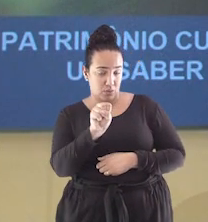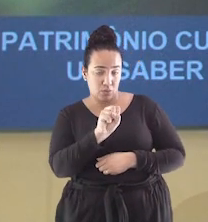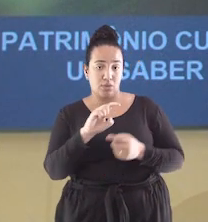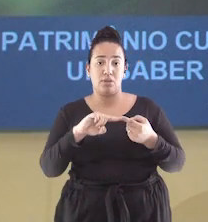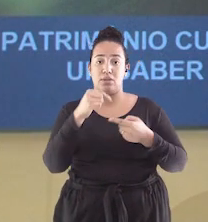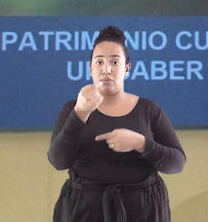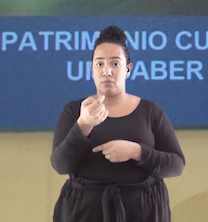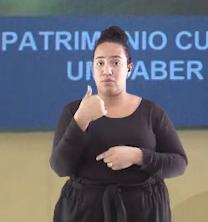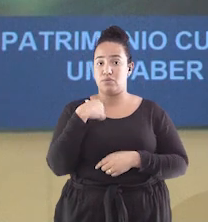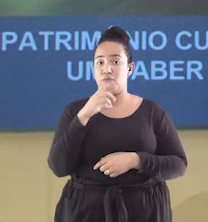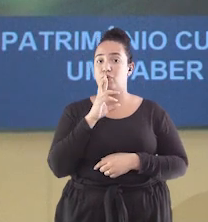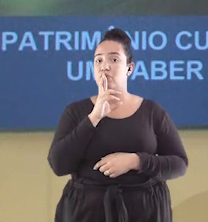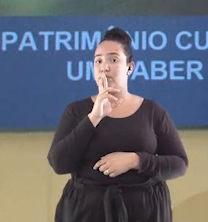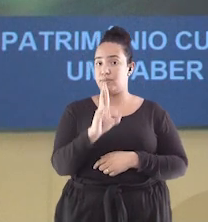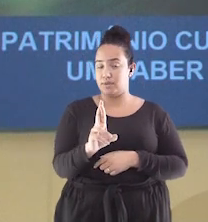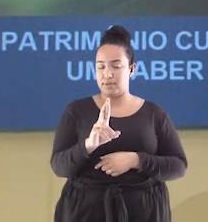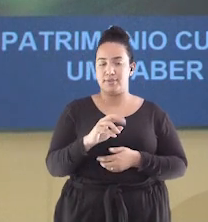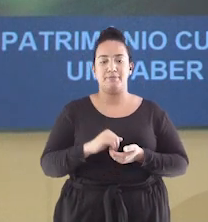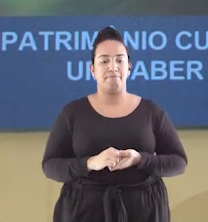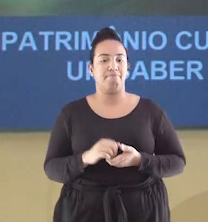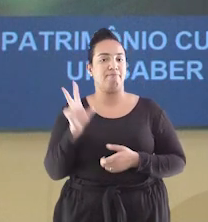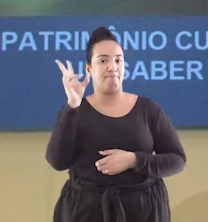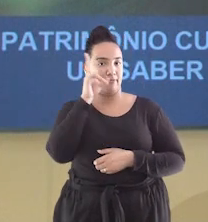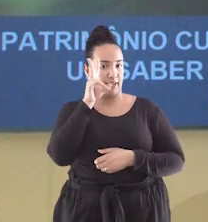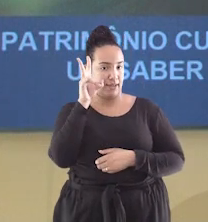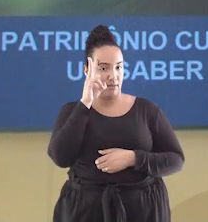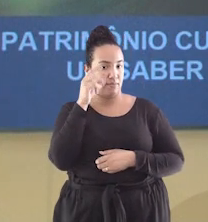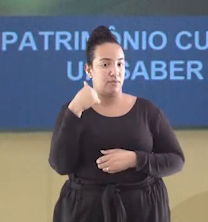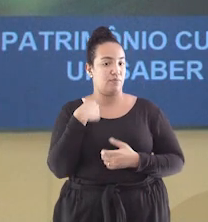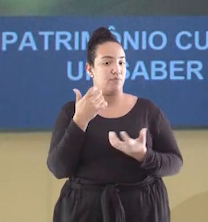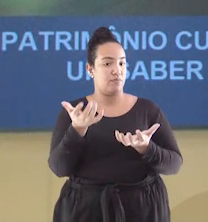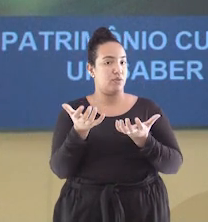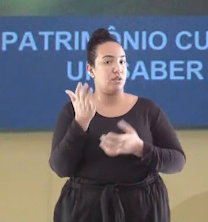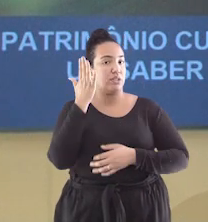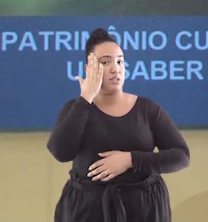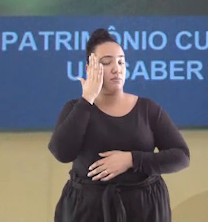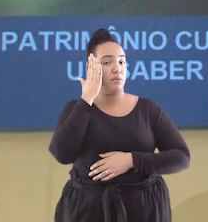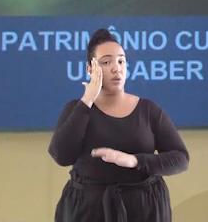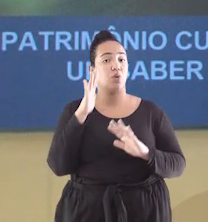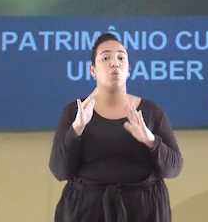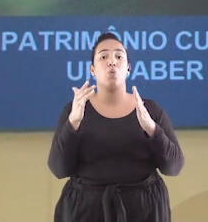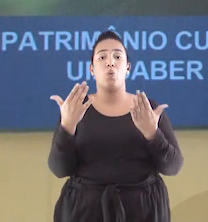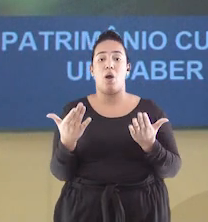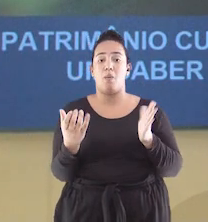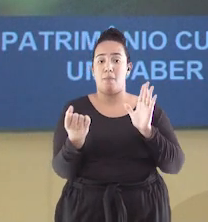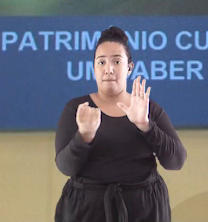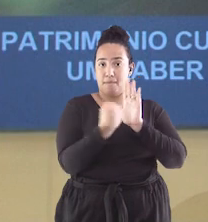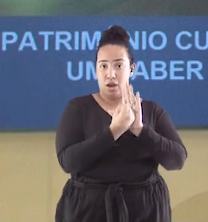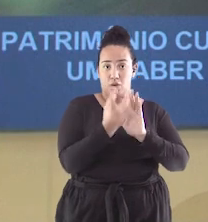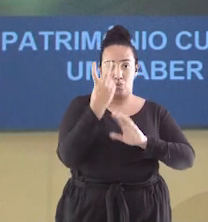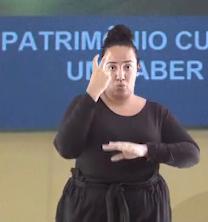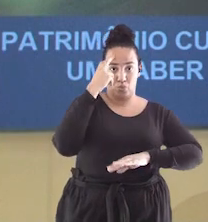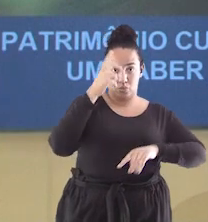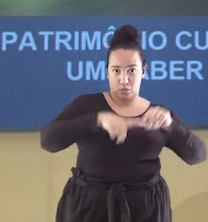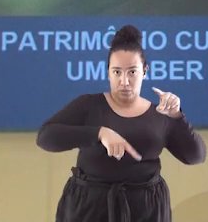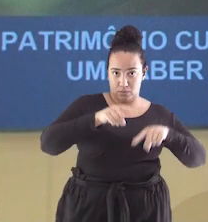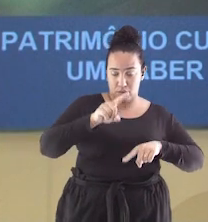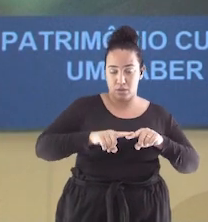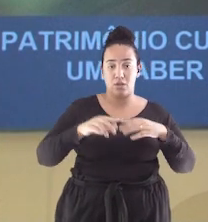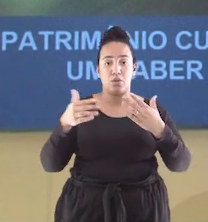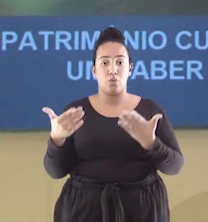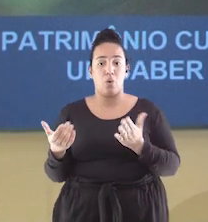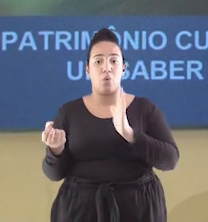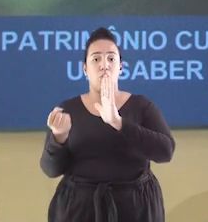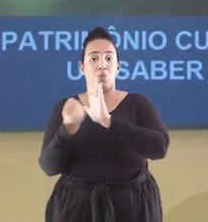e depois eu vou dar a resposta. Lembrem-se, eu quero saber qual é o patrimônio cultural imaterial e qual